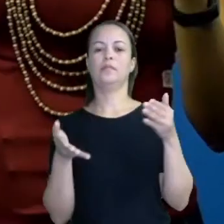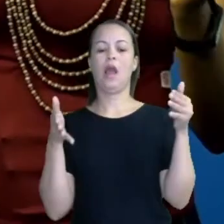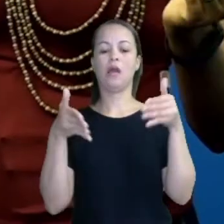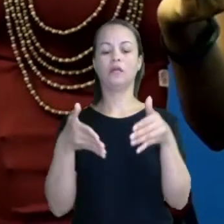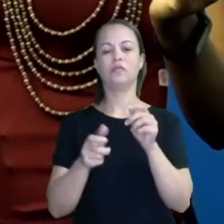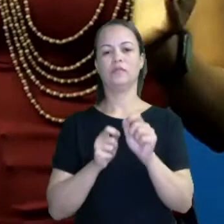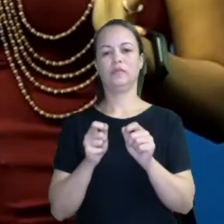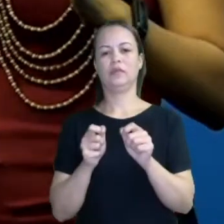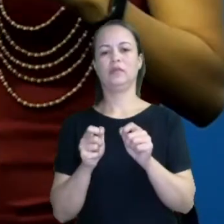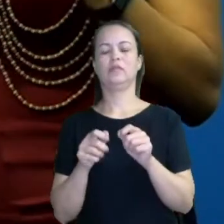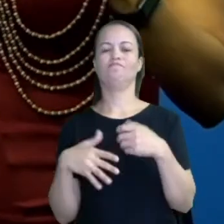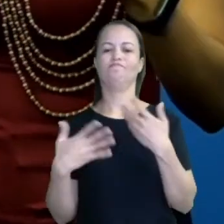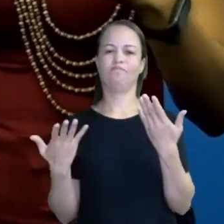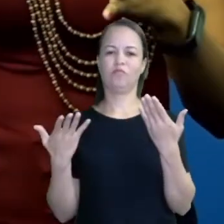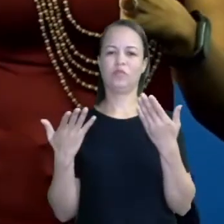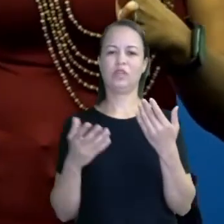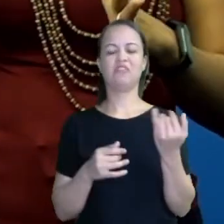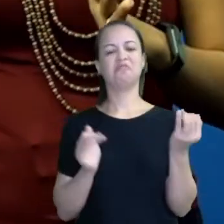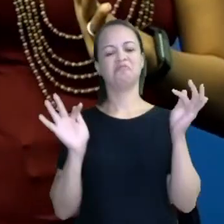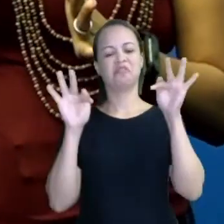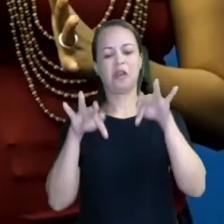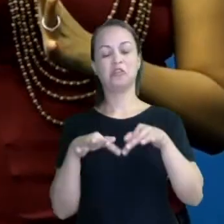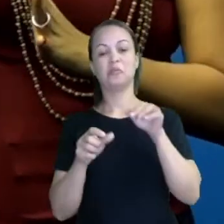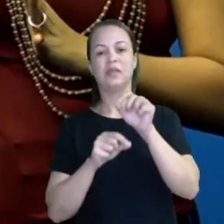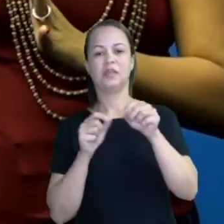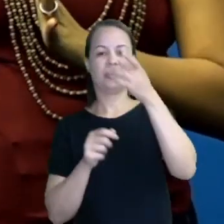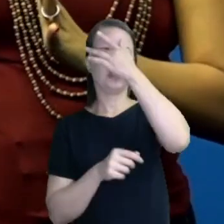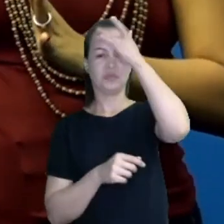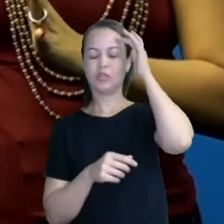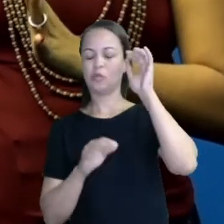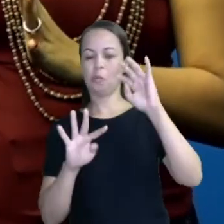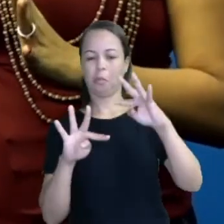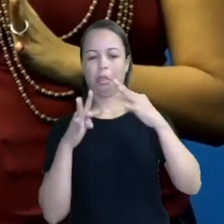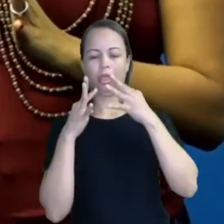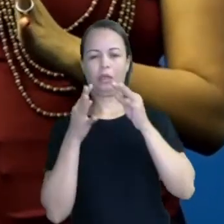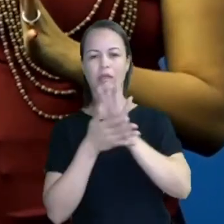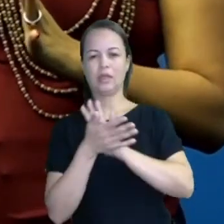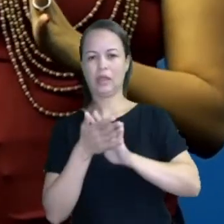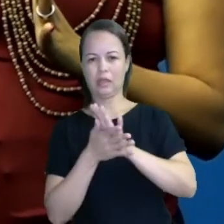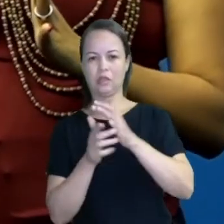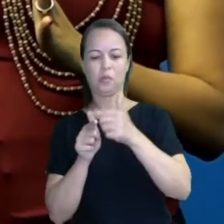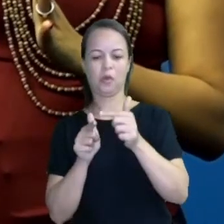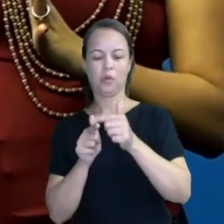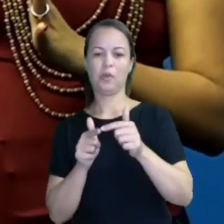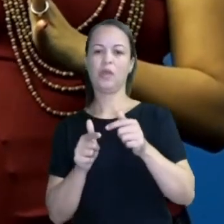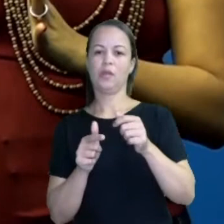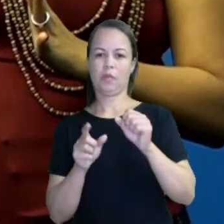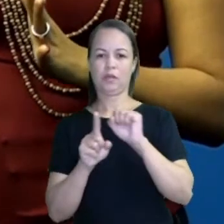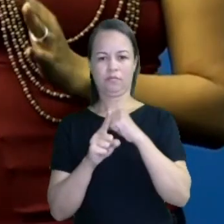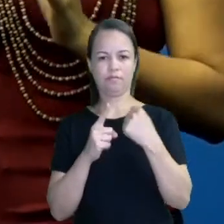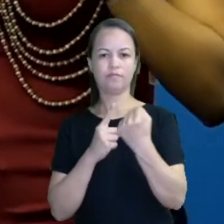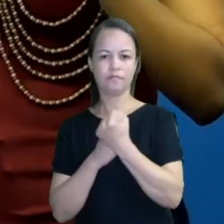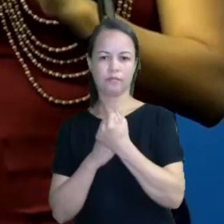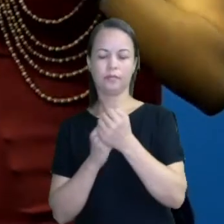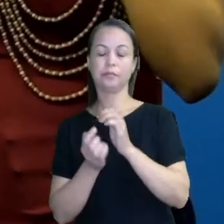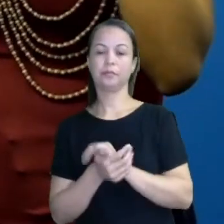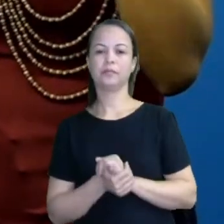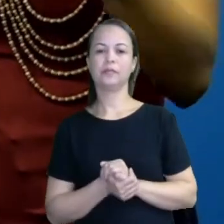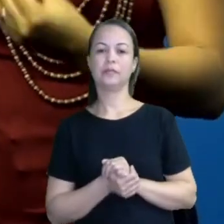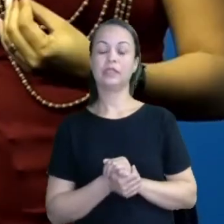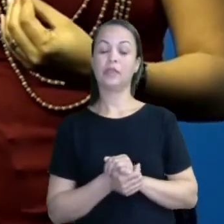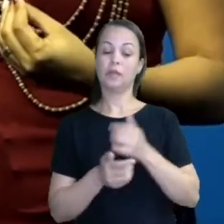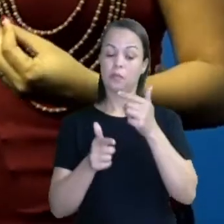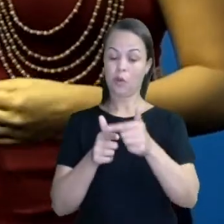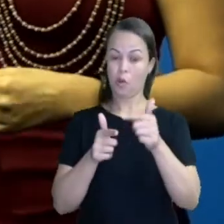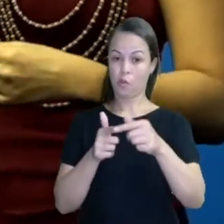situações, infelizmente, passam despercebidas ou simplesmente não se dão atenção a esses problemas sociais, certo?